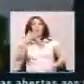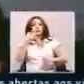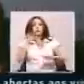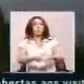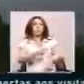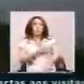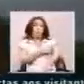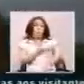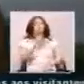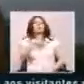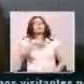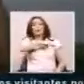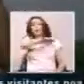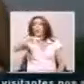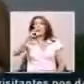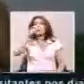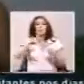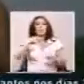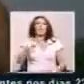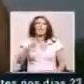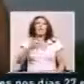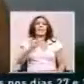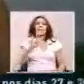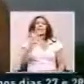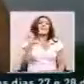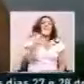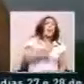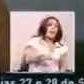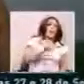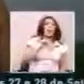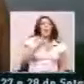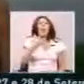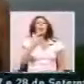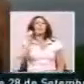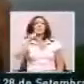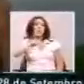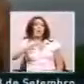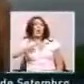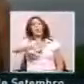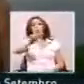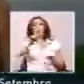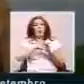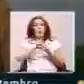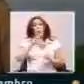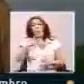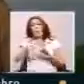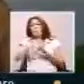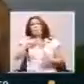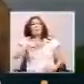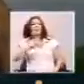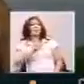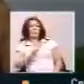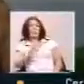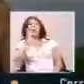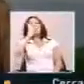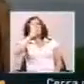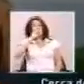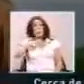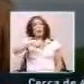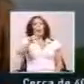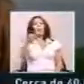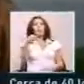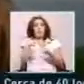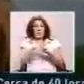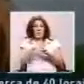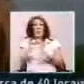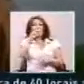seja, todas as pessoas têm o direito a dizer não ou a dizer sim, a participar ou a não participar. E se participar e houver excesso, tem o